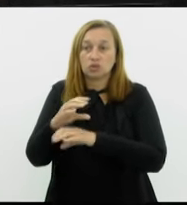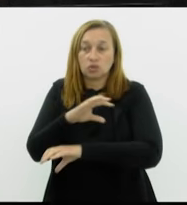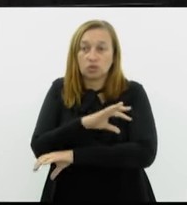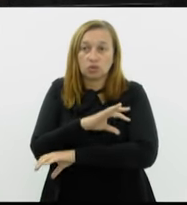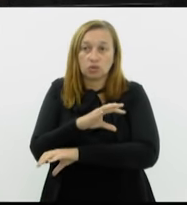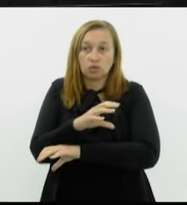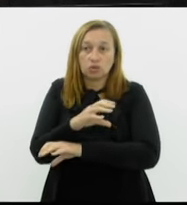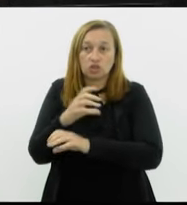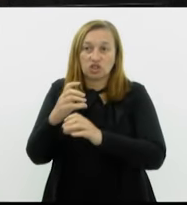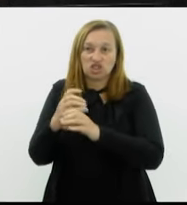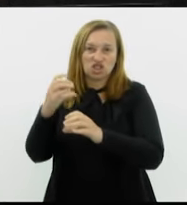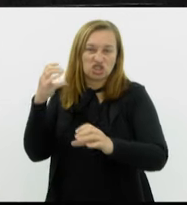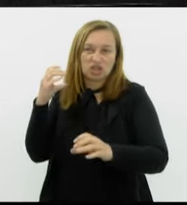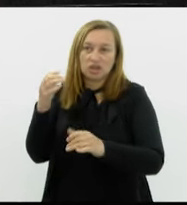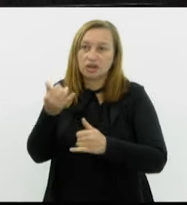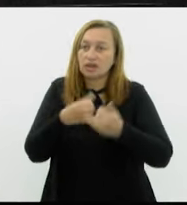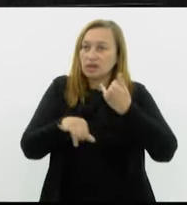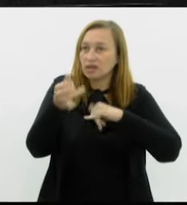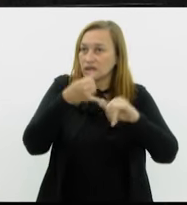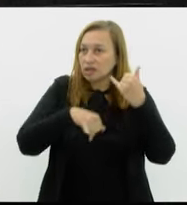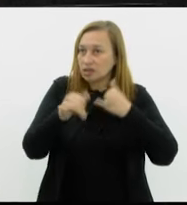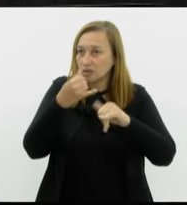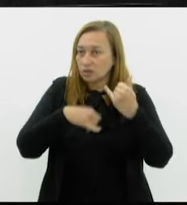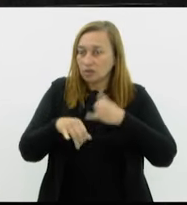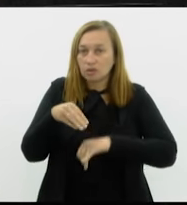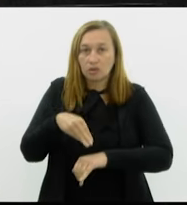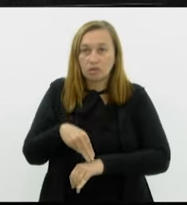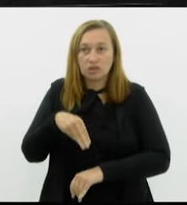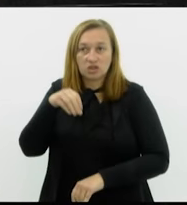engenheira química, com mestrado